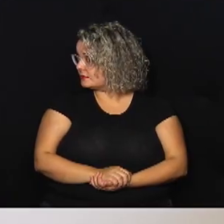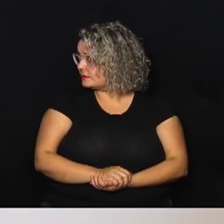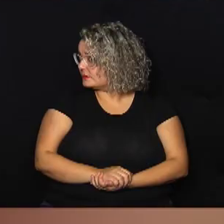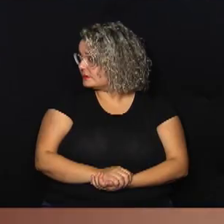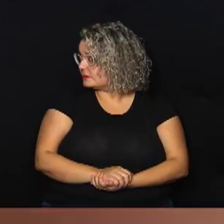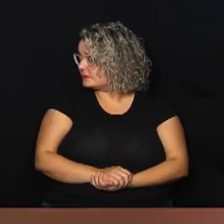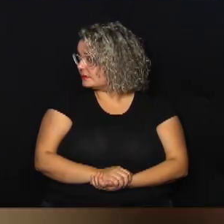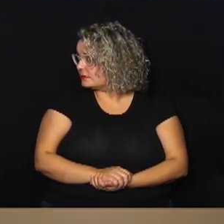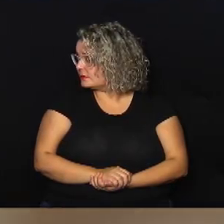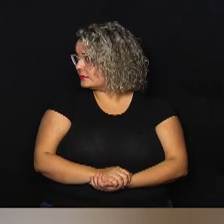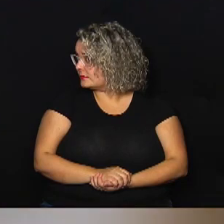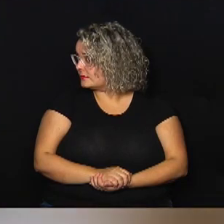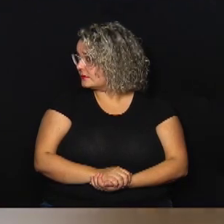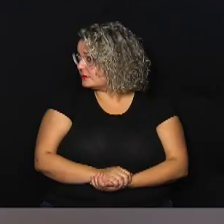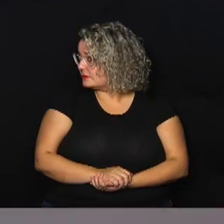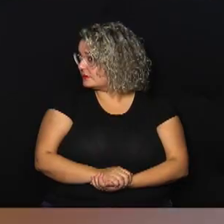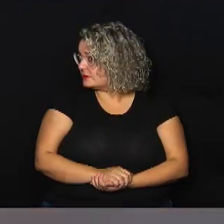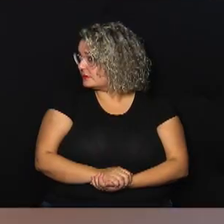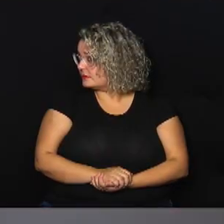Dis-moi.